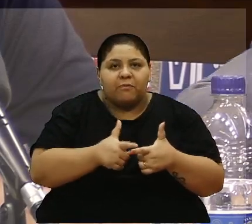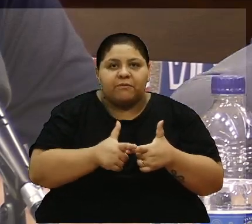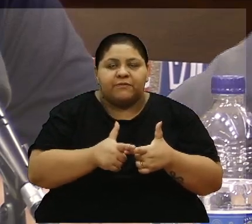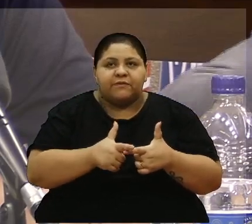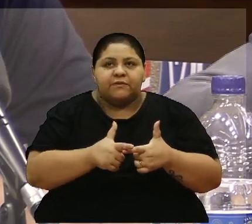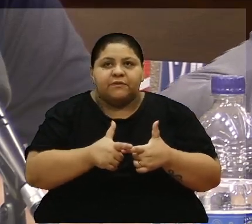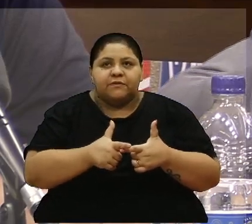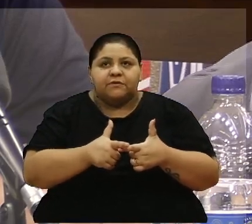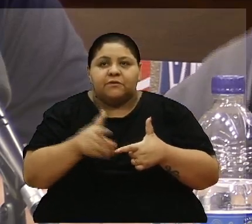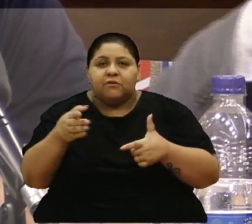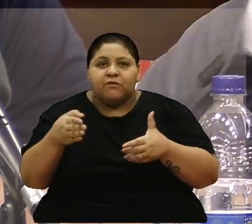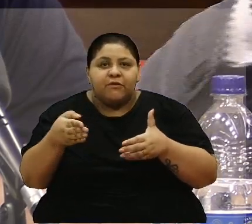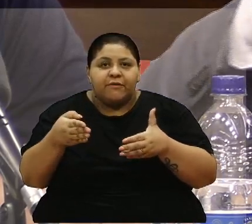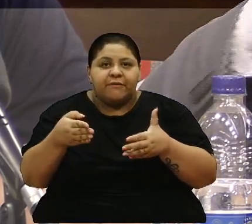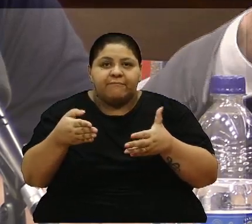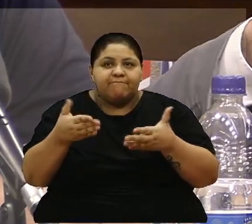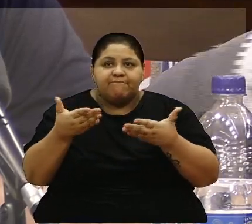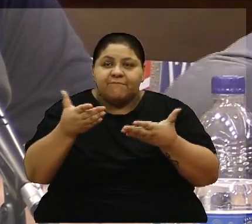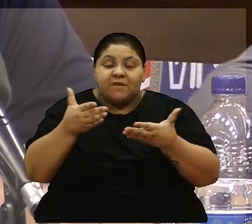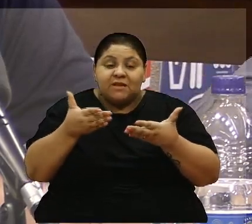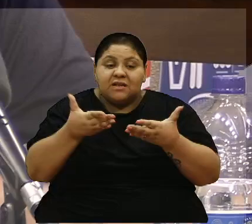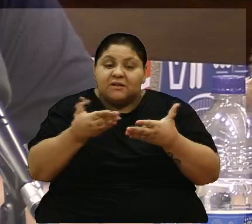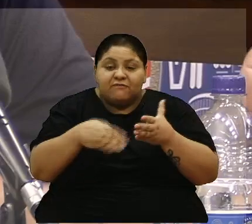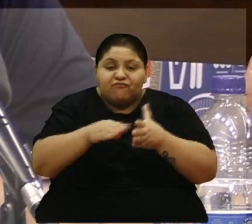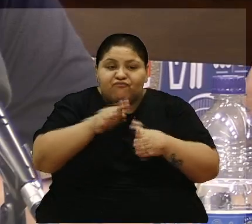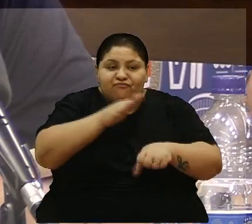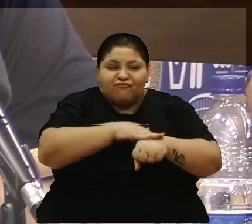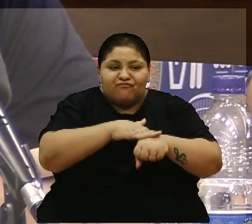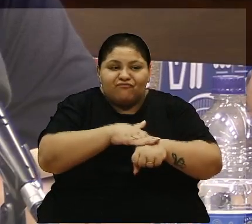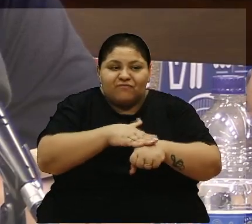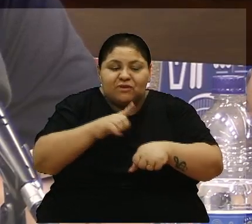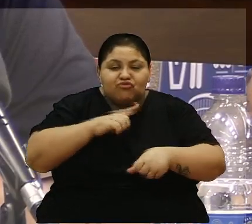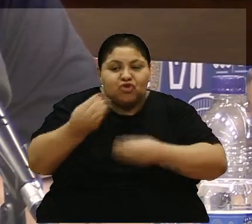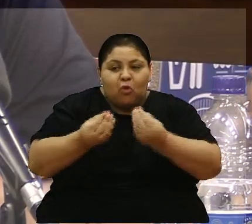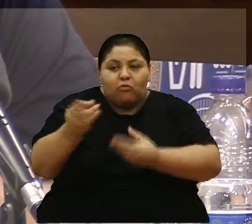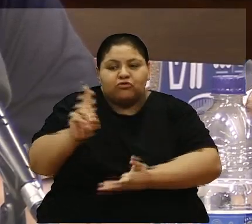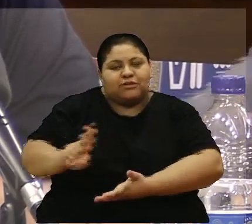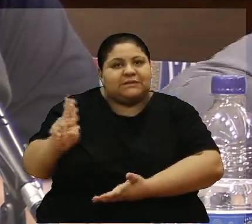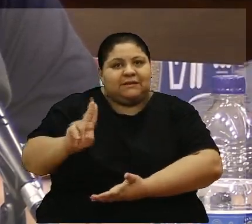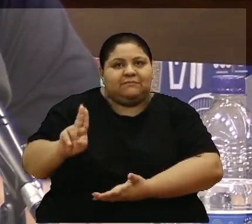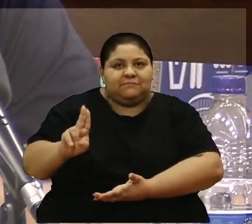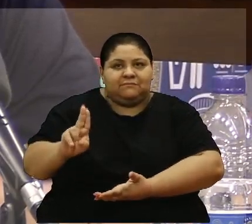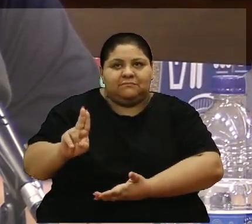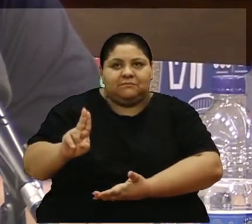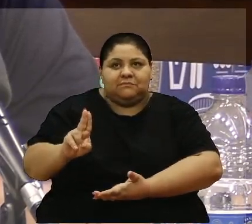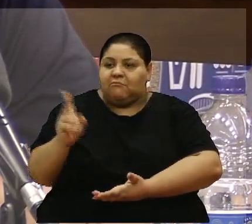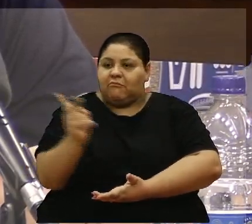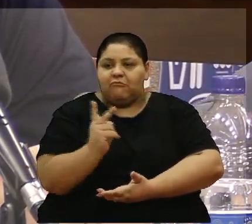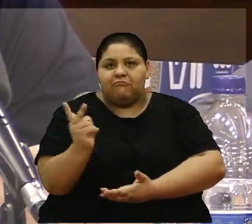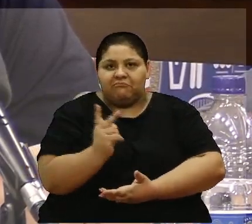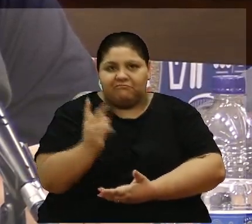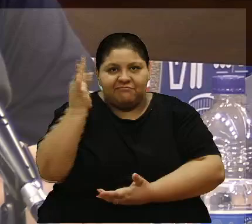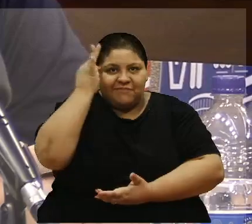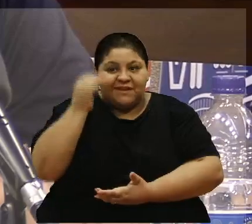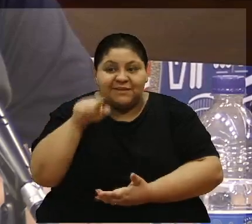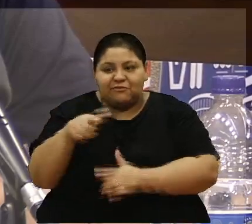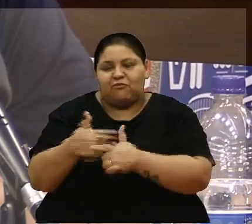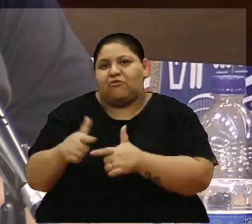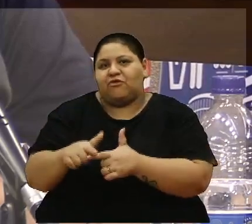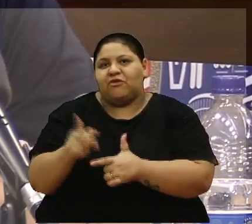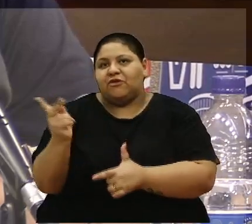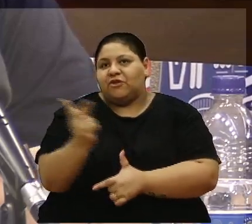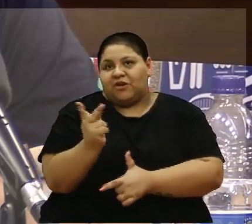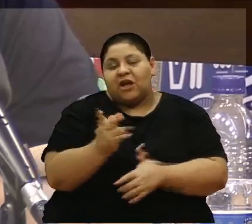é que chegou em um determinado momento, não dava para utilizar. Uma das duas. Entende? Esse é o problema. Não é as